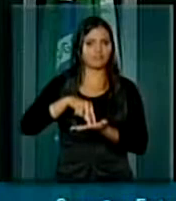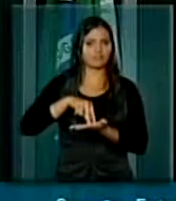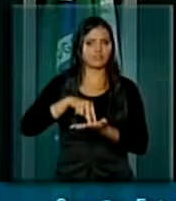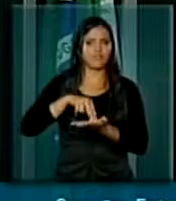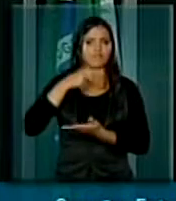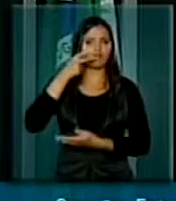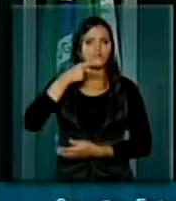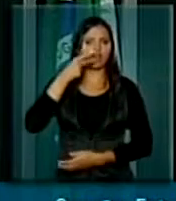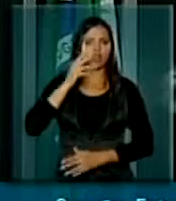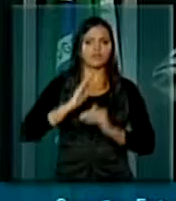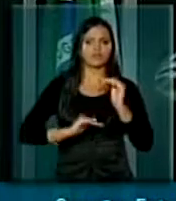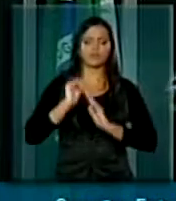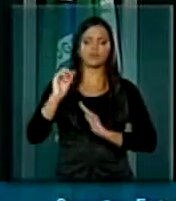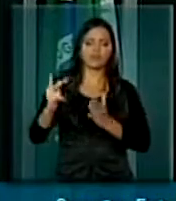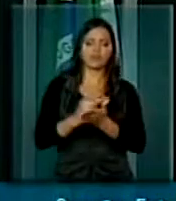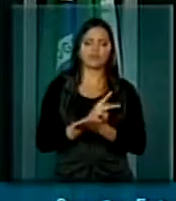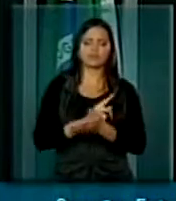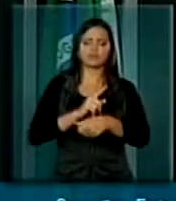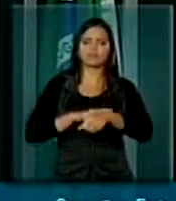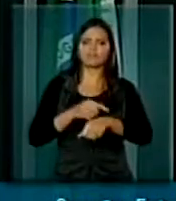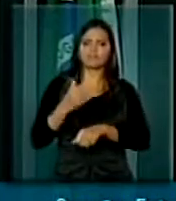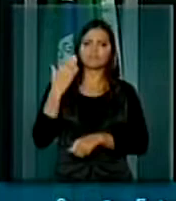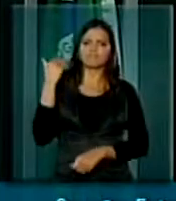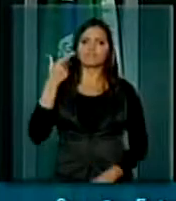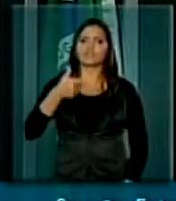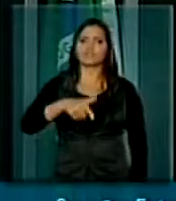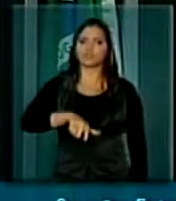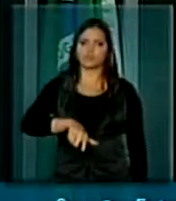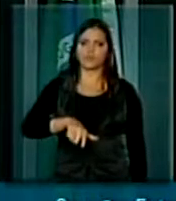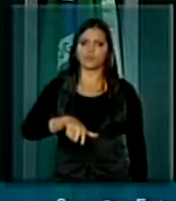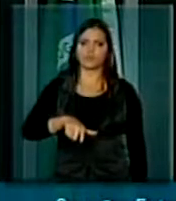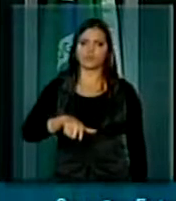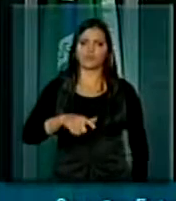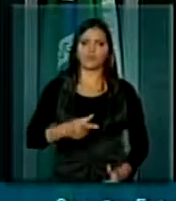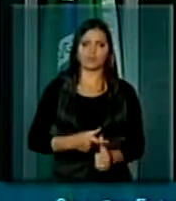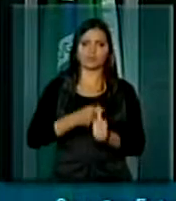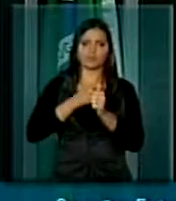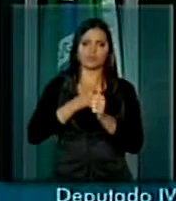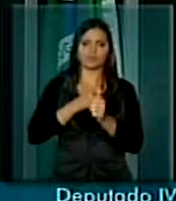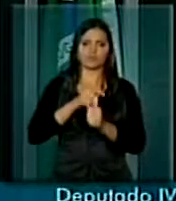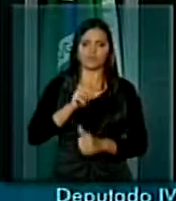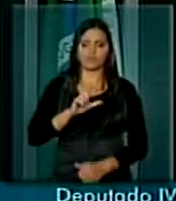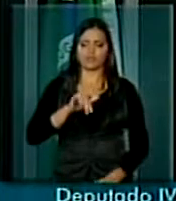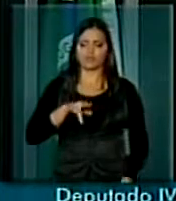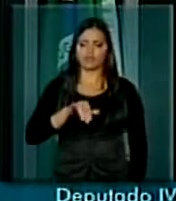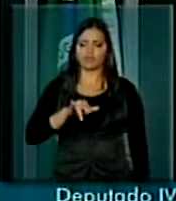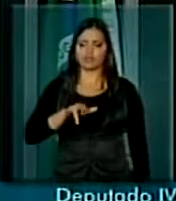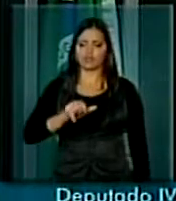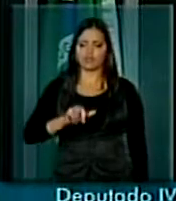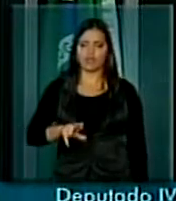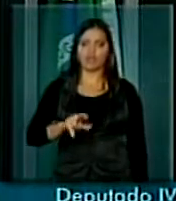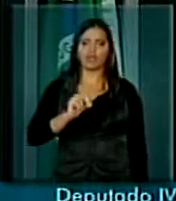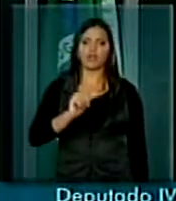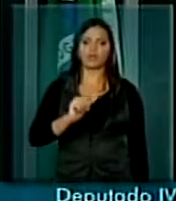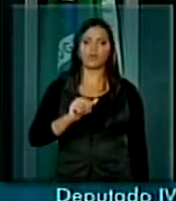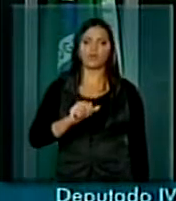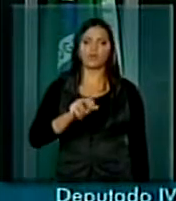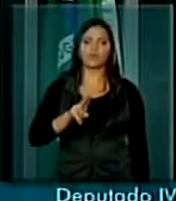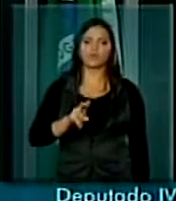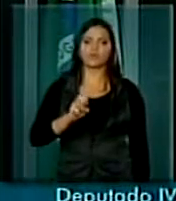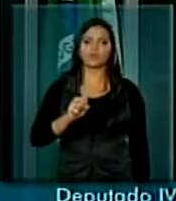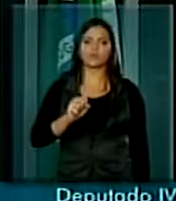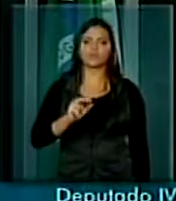que ocorreu agora há poucos momentos, novamente, com a suspensão da liminar da usina de Belo